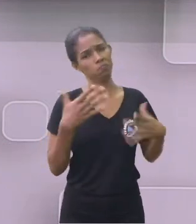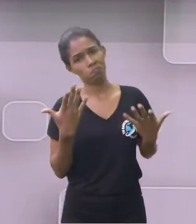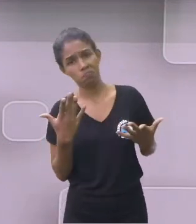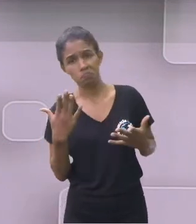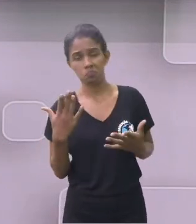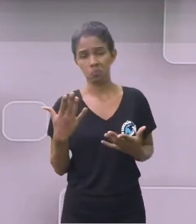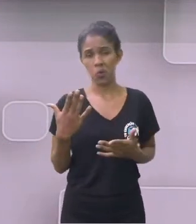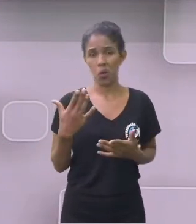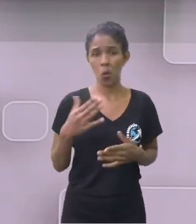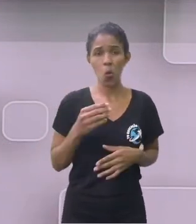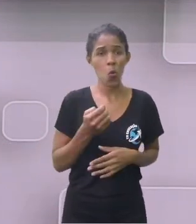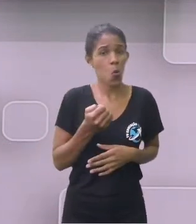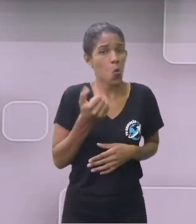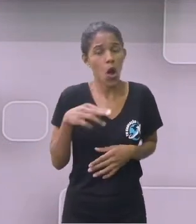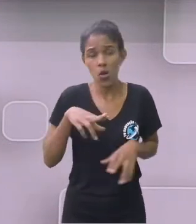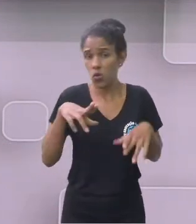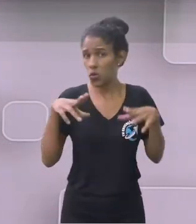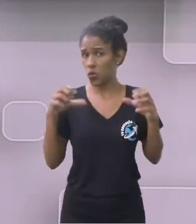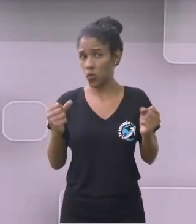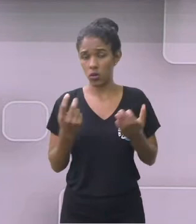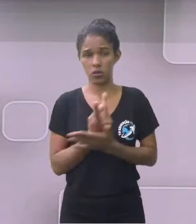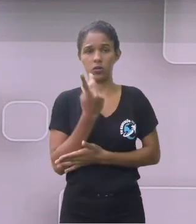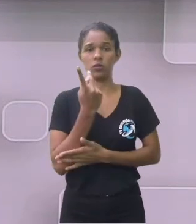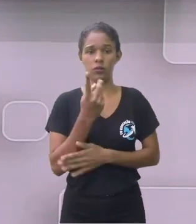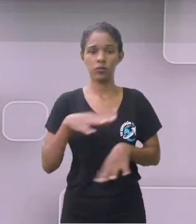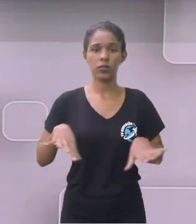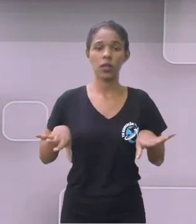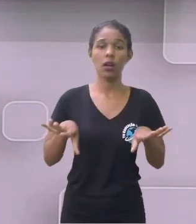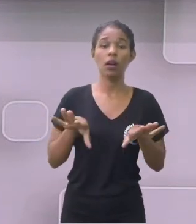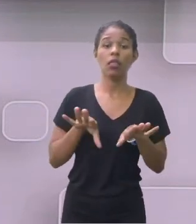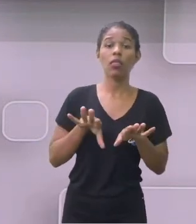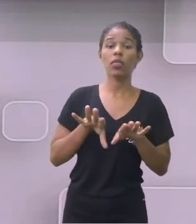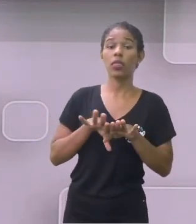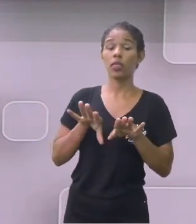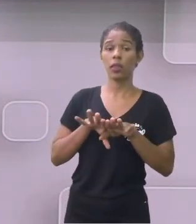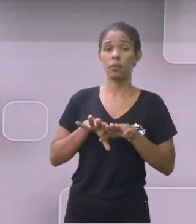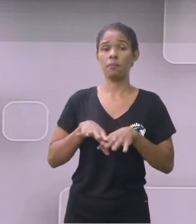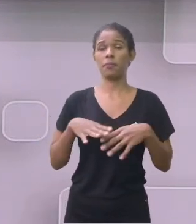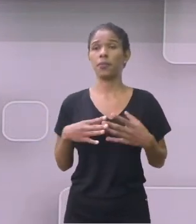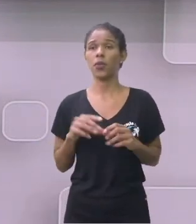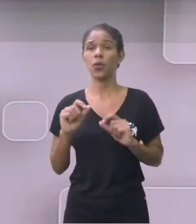características virais, bem como da doença, tornam ambientes com muitas